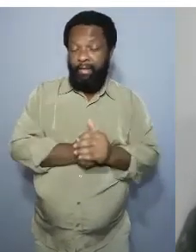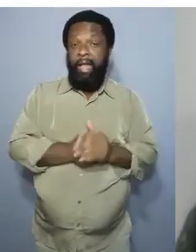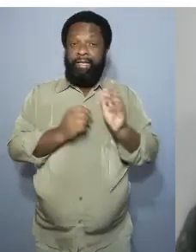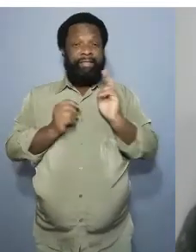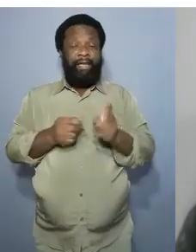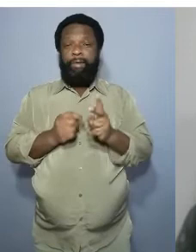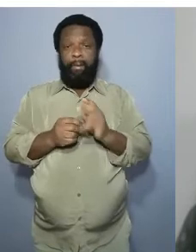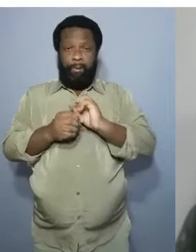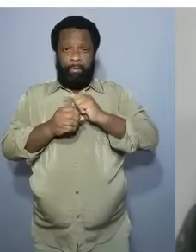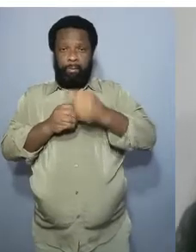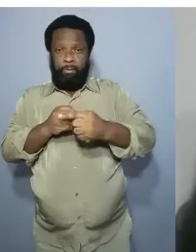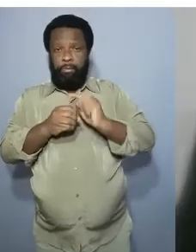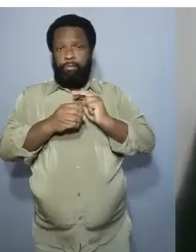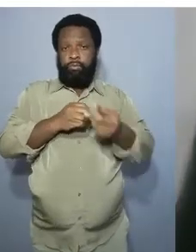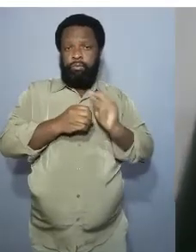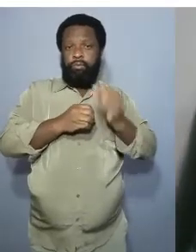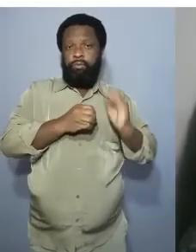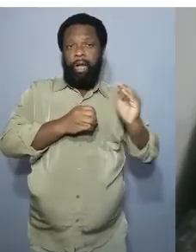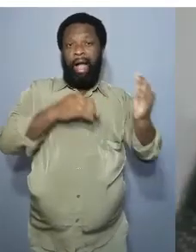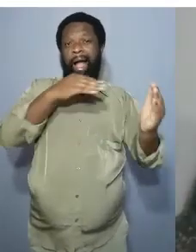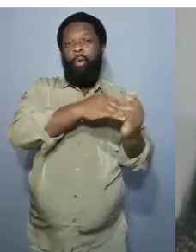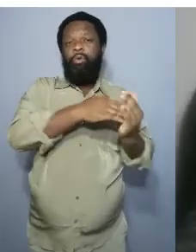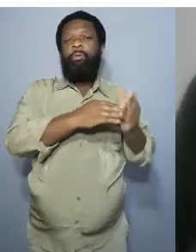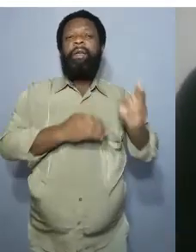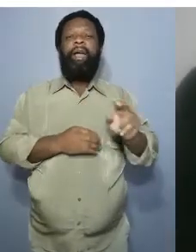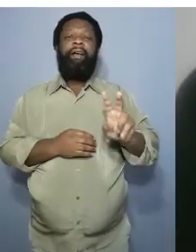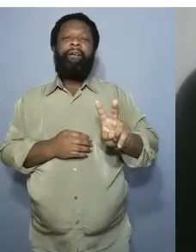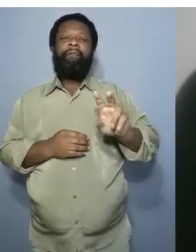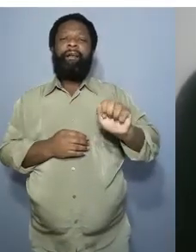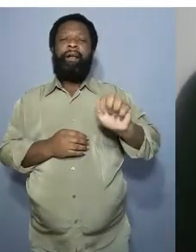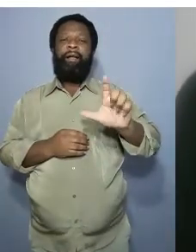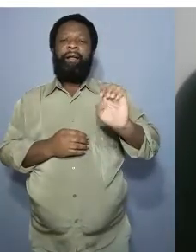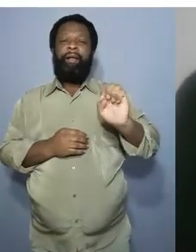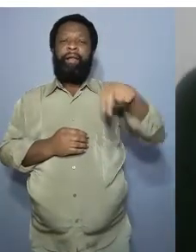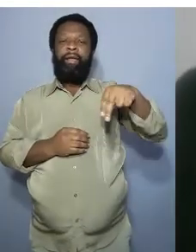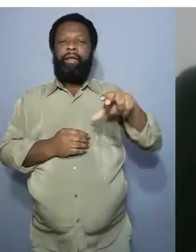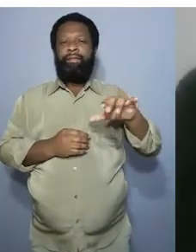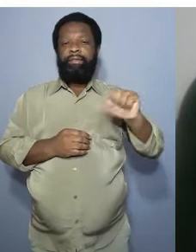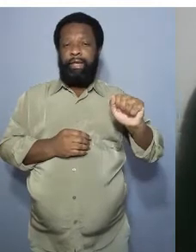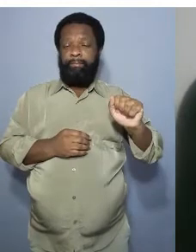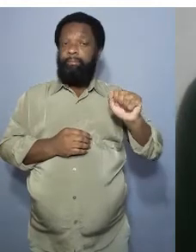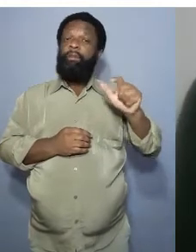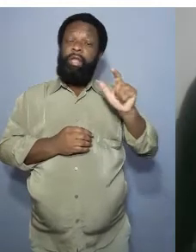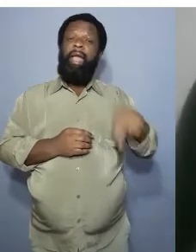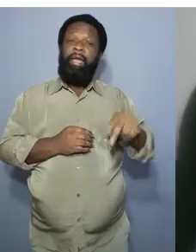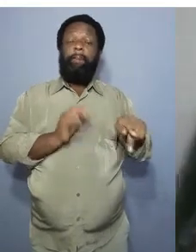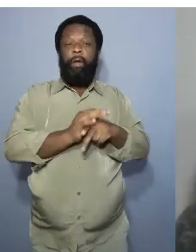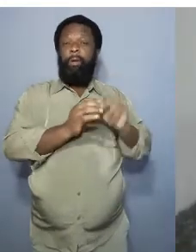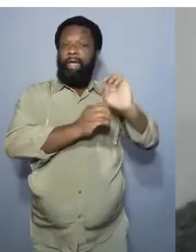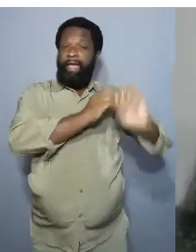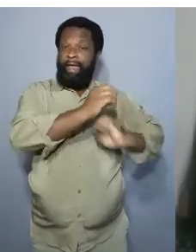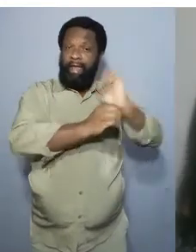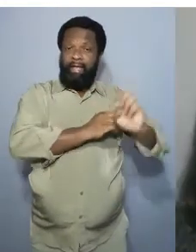Tudo bem? A última camada é chamada sempre de camada de valência. Os elétrons que estão distribuídos nessa camada se